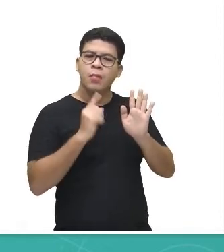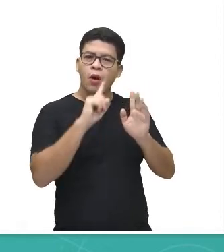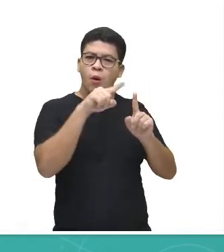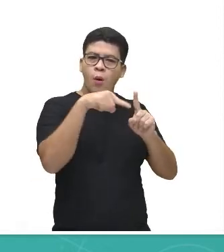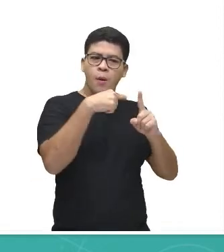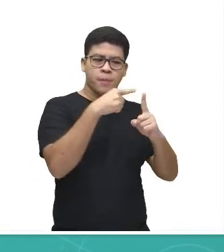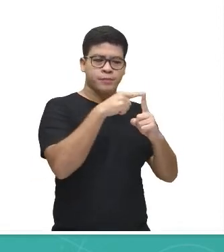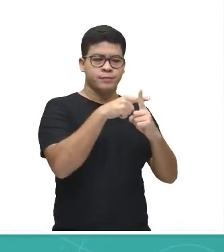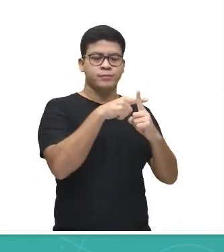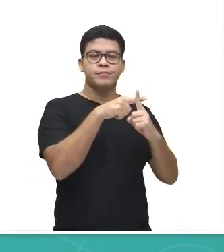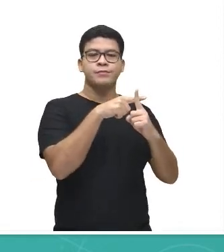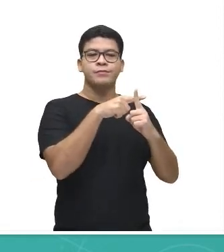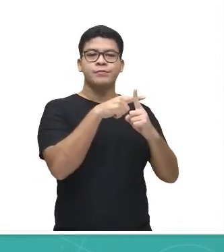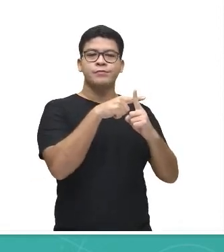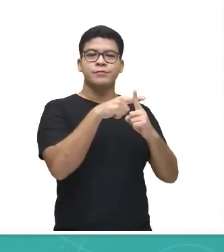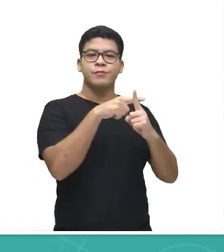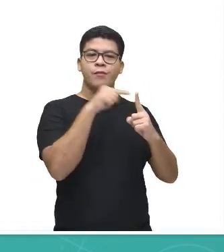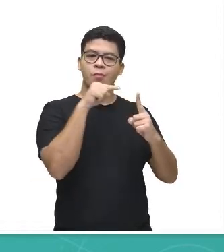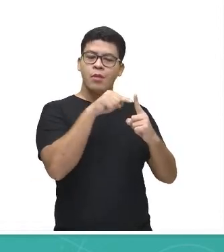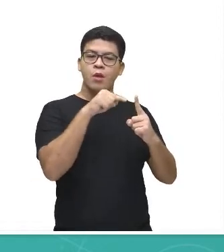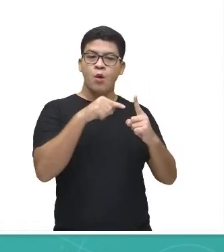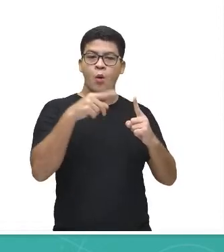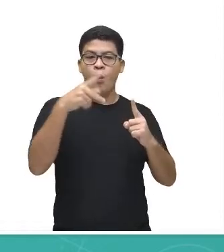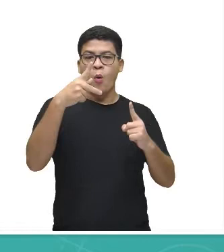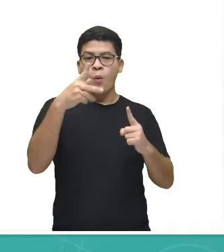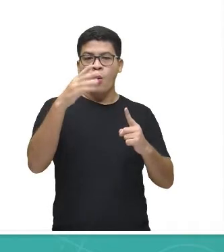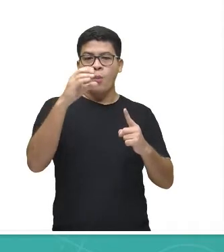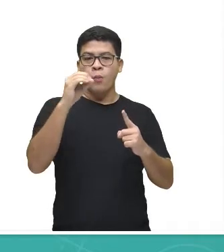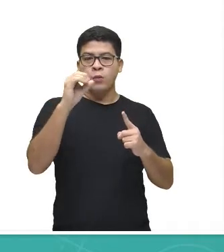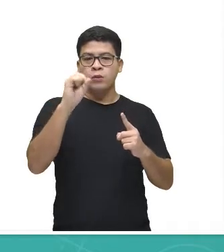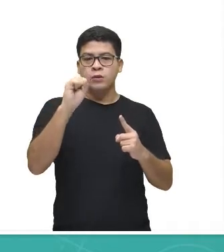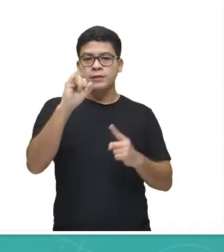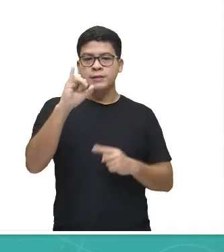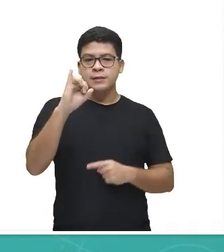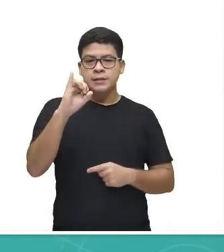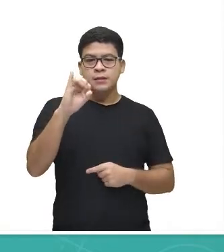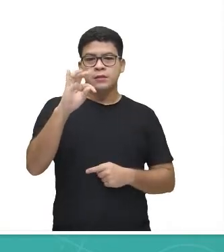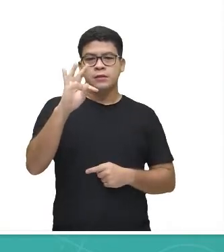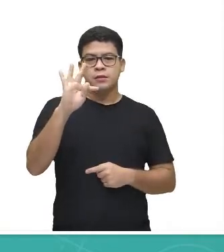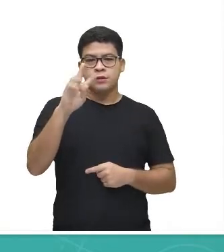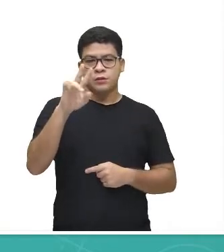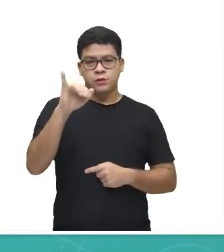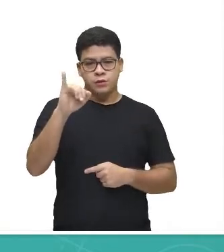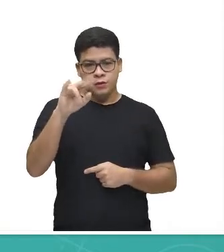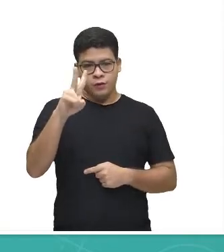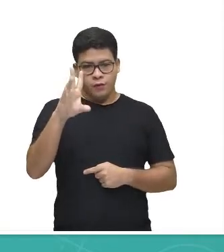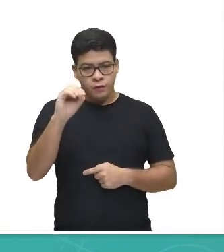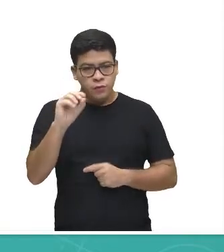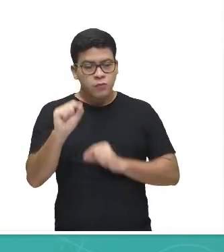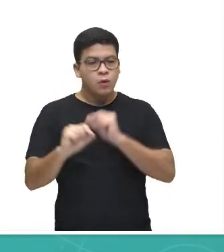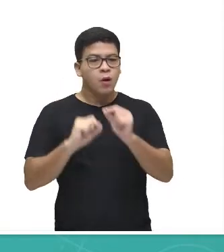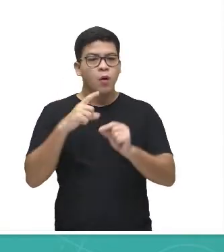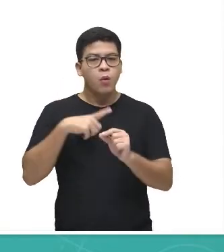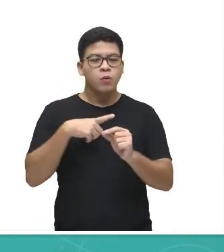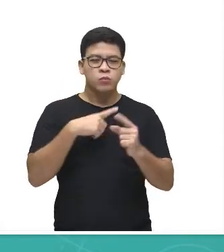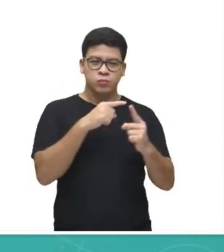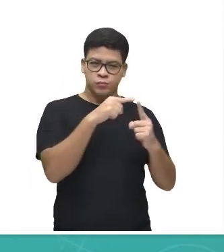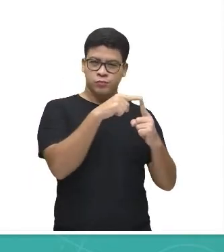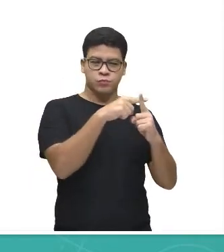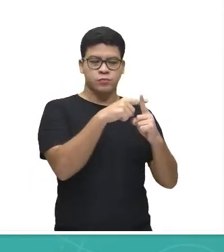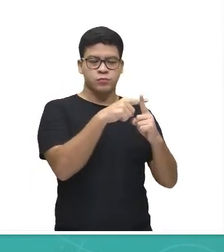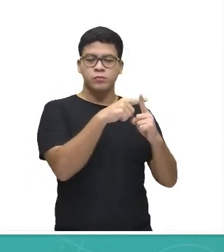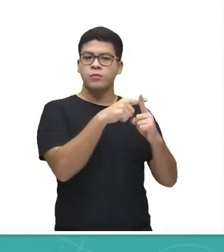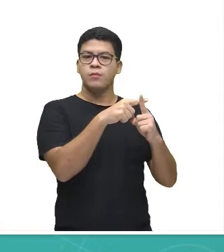é o positivo, né, ou o mais. Tá? Então no caso aí do